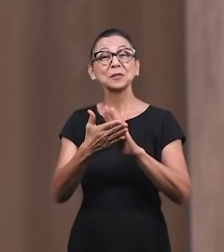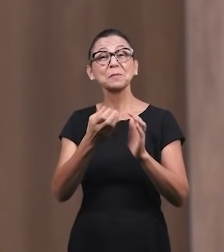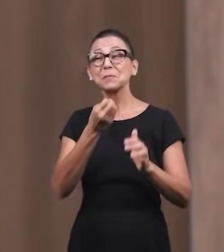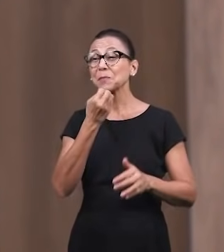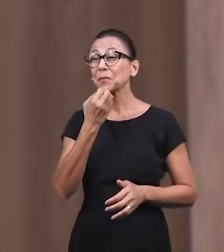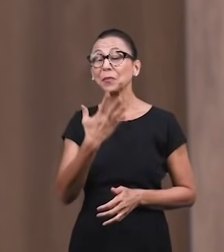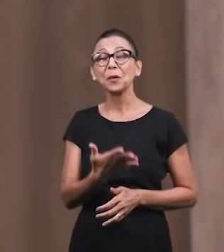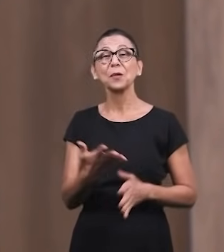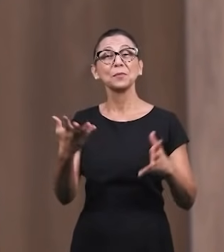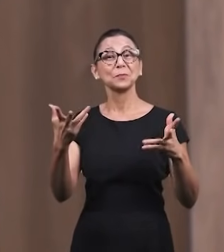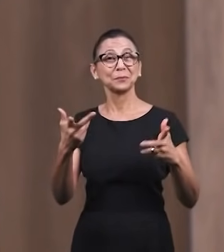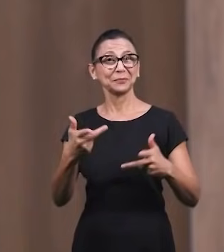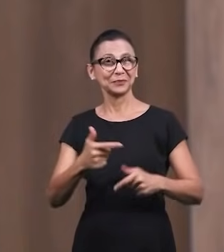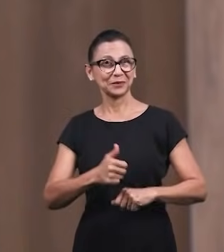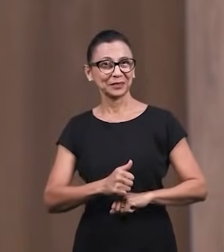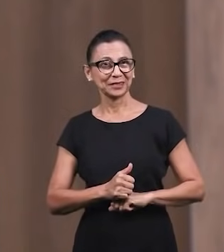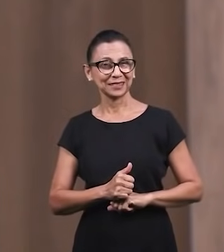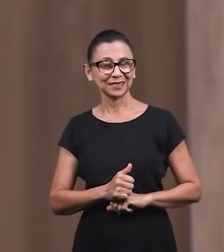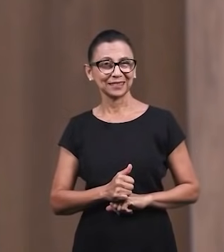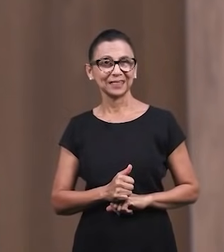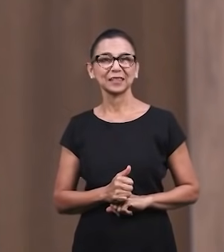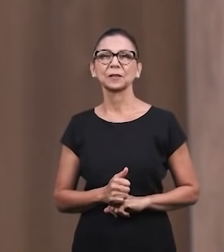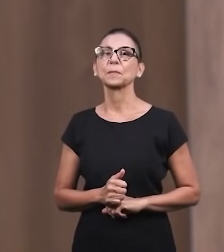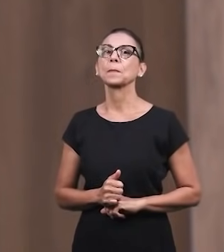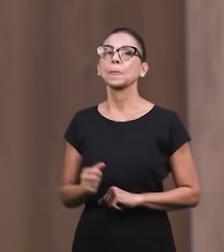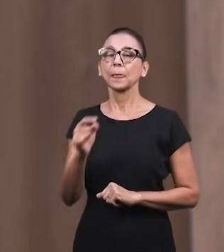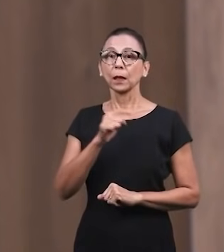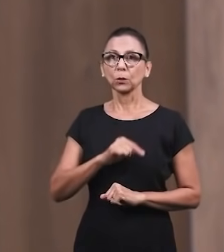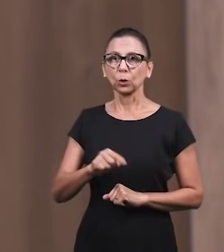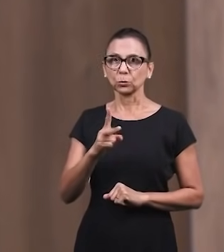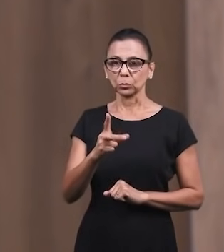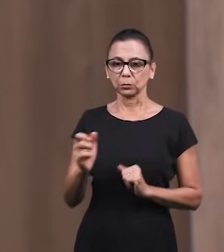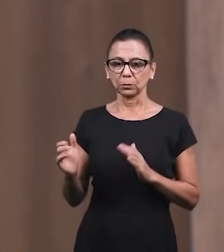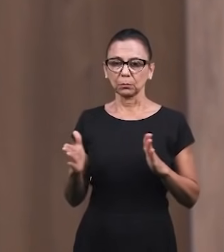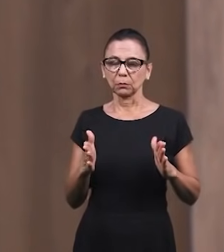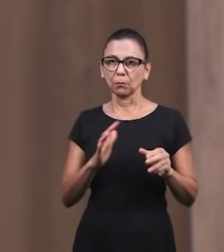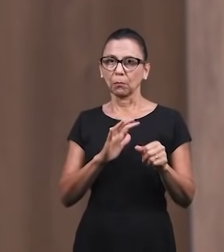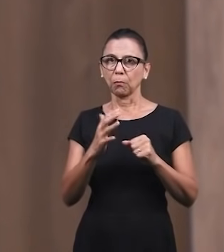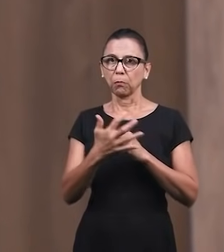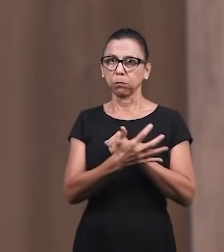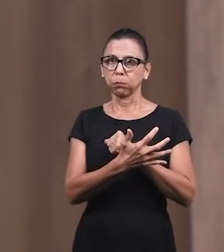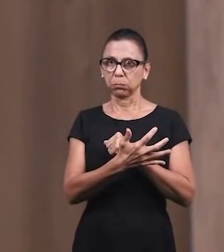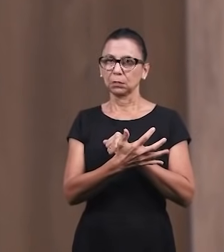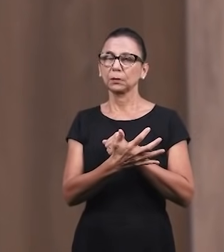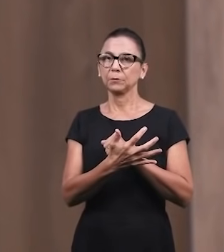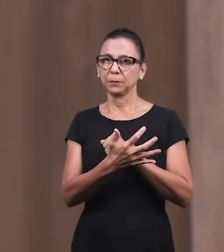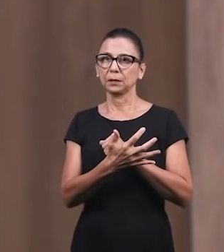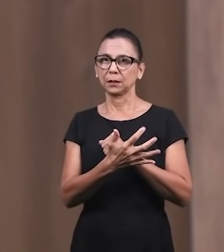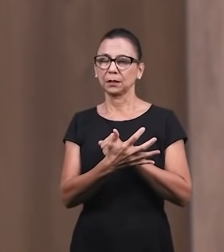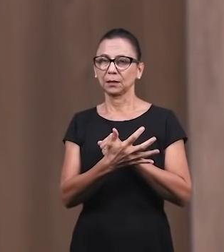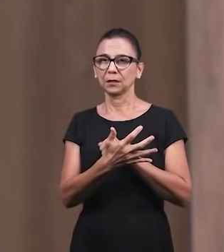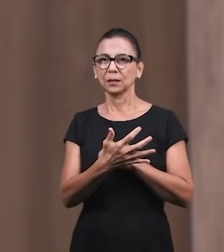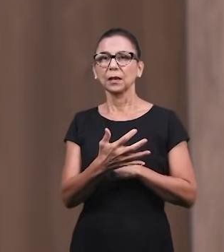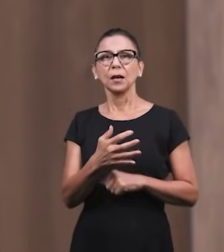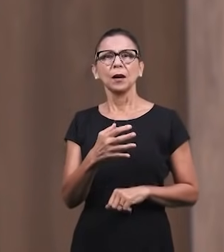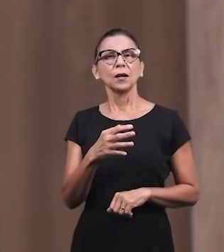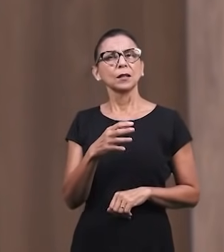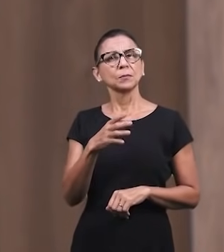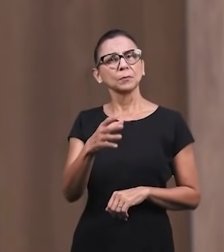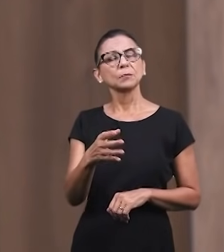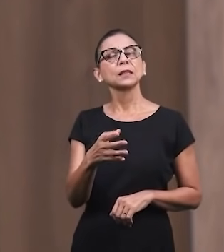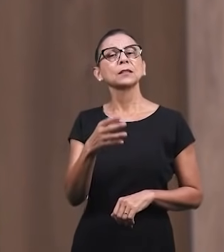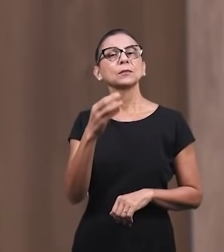coisa boa, que coisa maravilhosa. Nós ainda estamos nesse período de pandemia e você tem essa oportunidade na